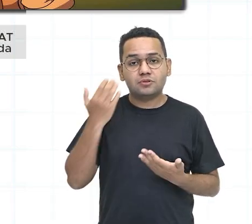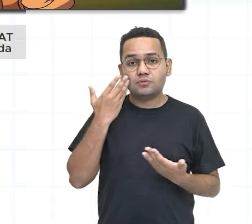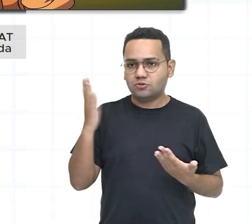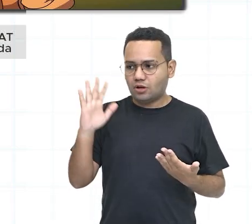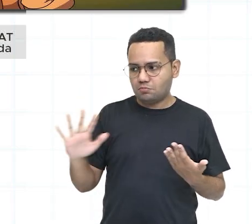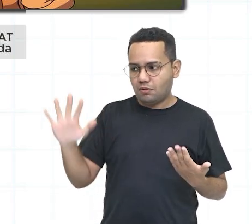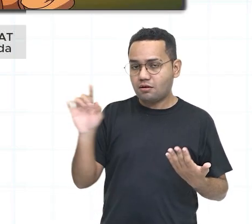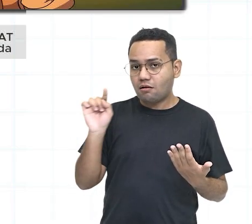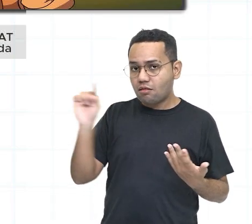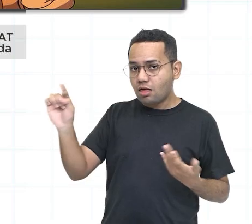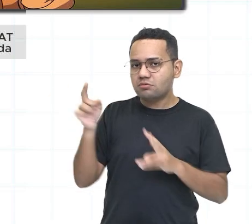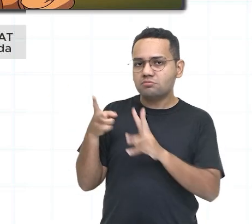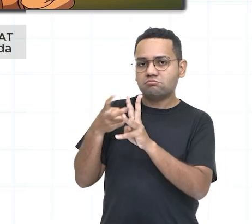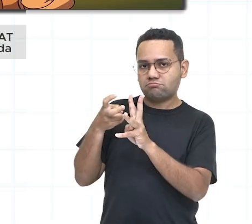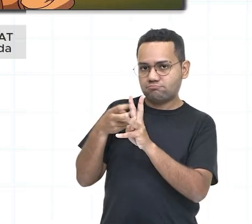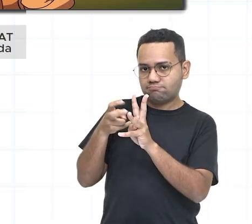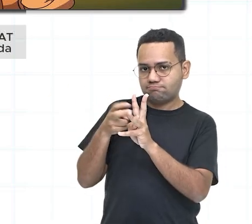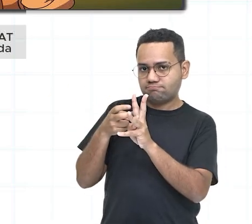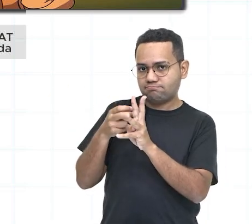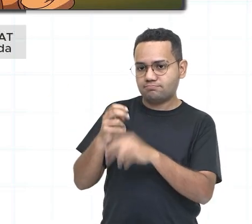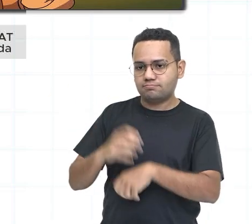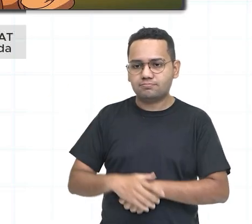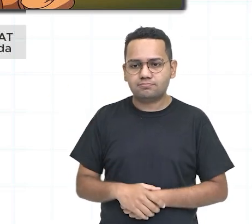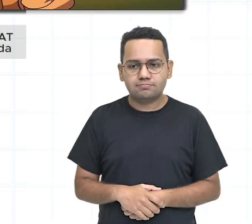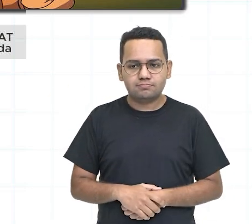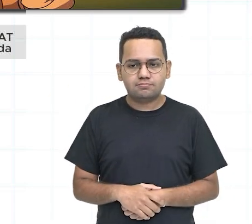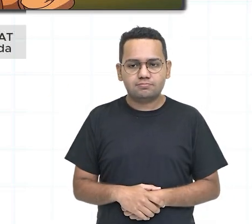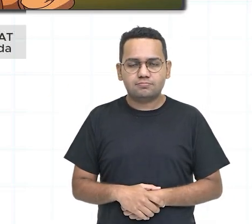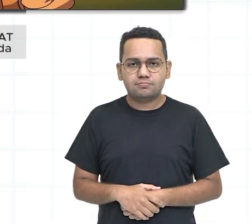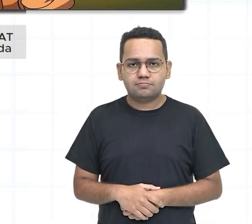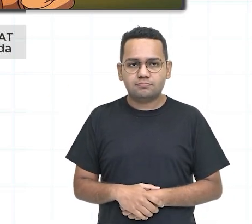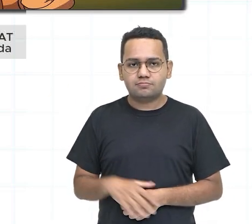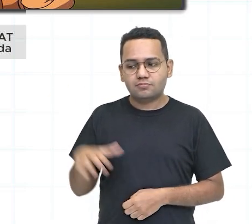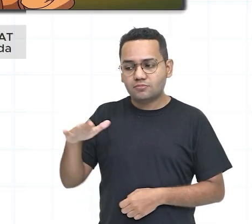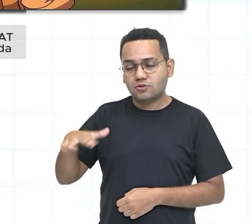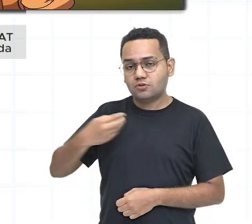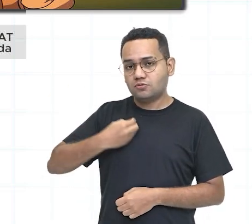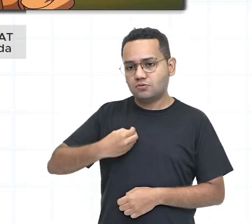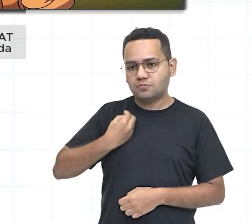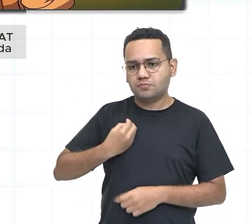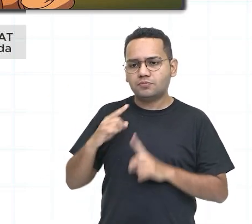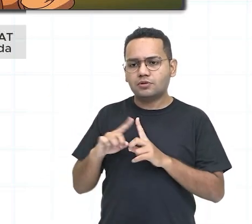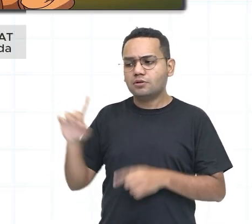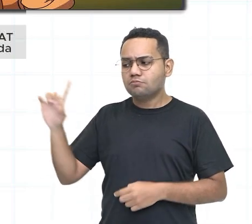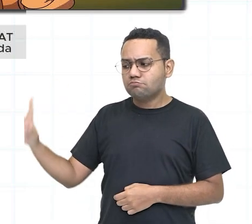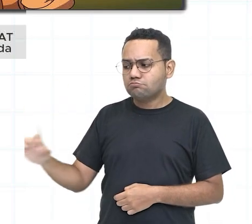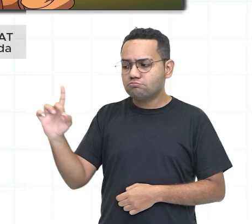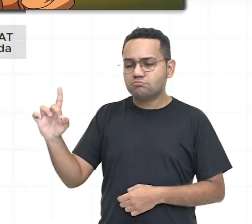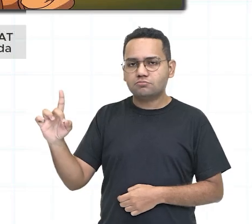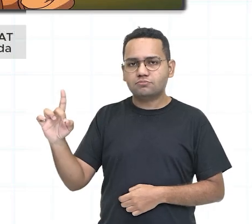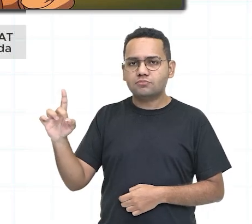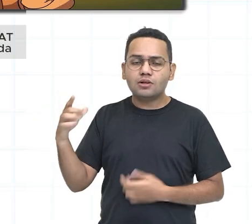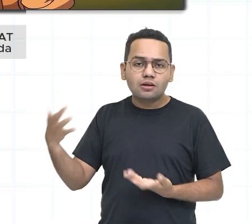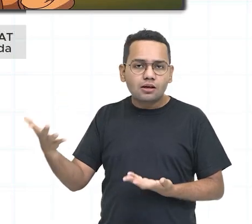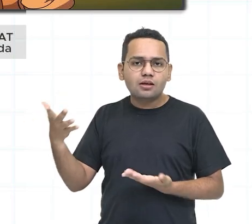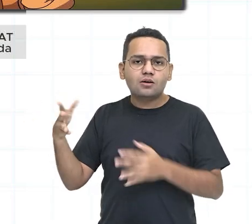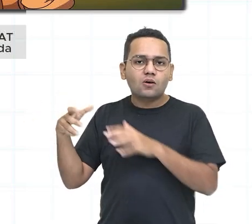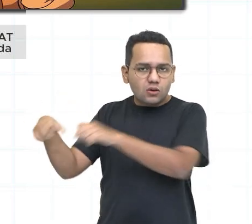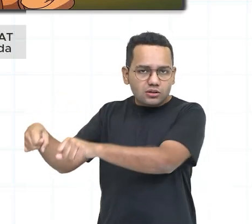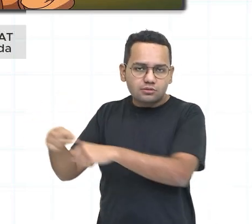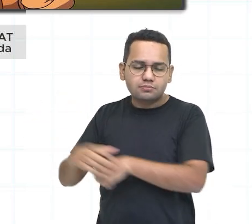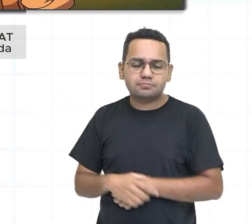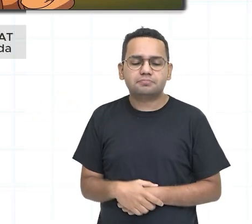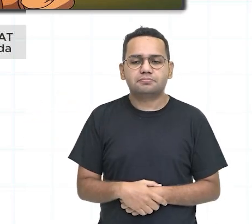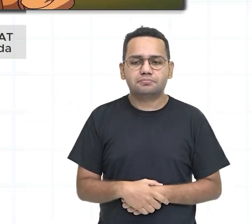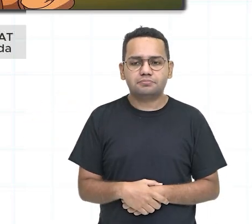região, certo? Os primeiros moradores daquela região. E uma pessoa que veio, né, das colônias